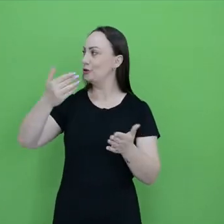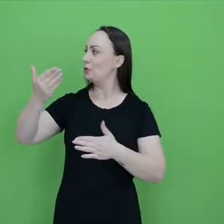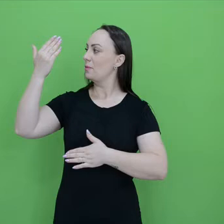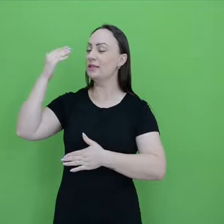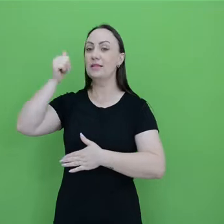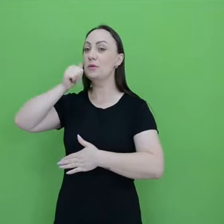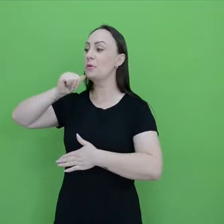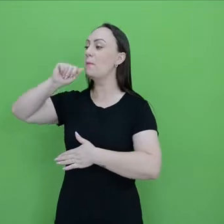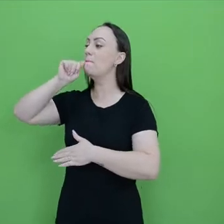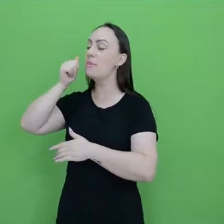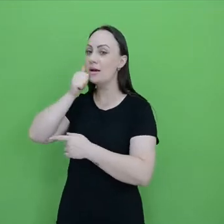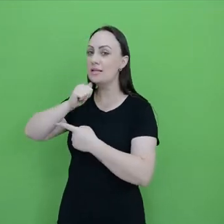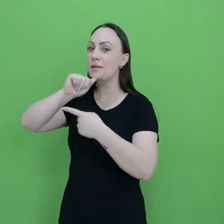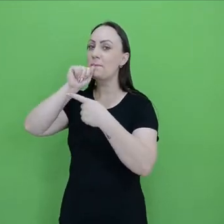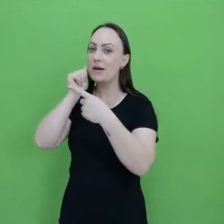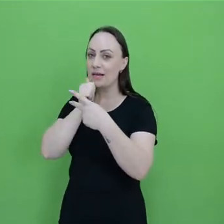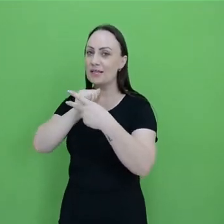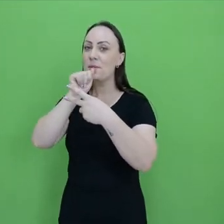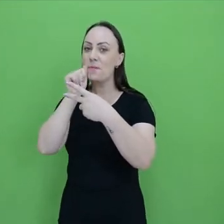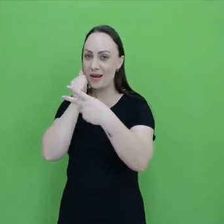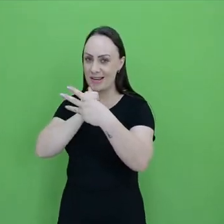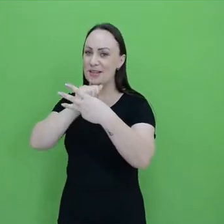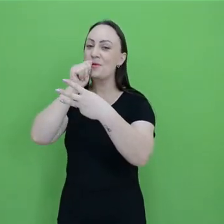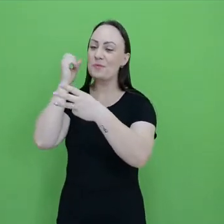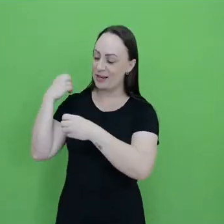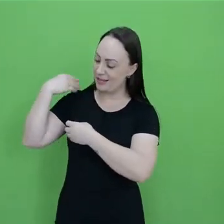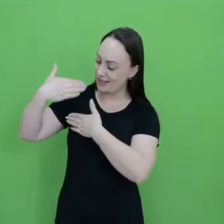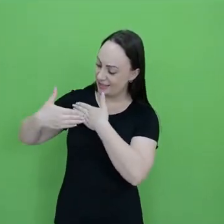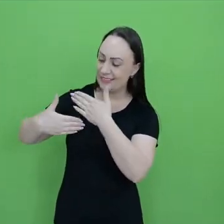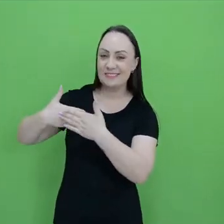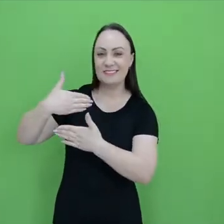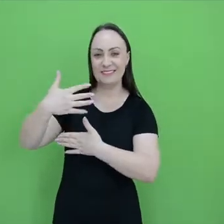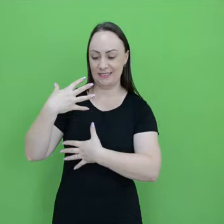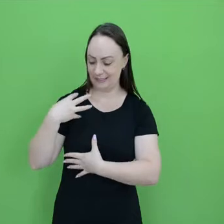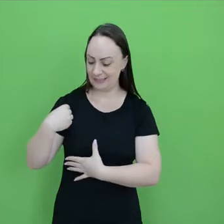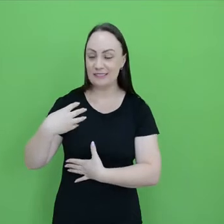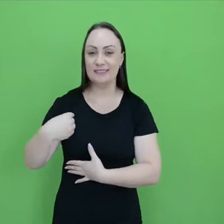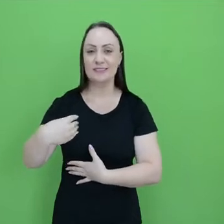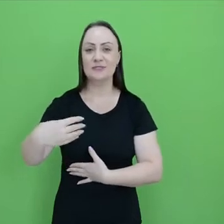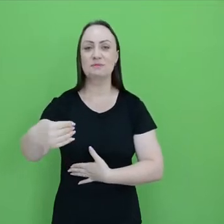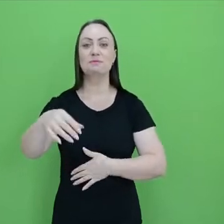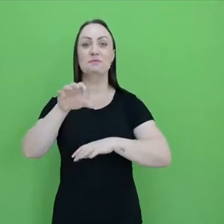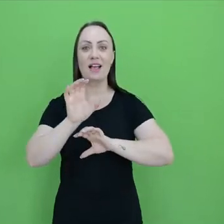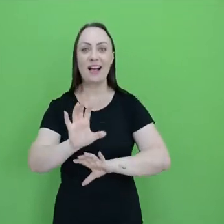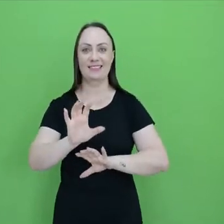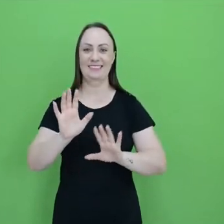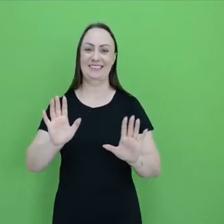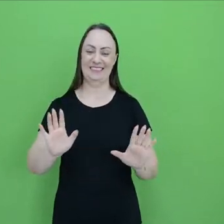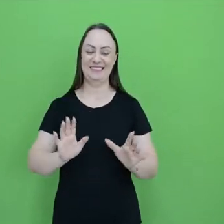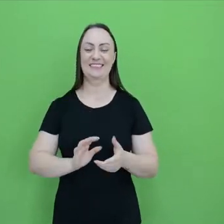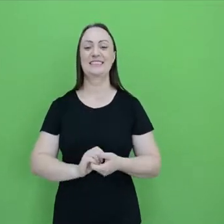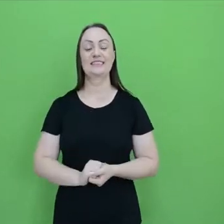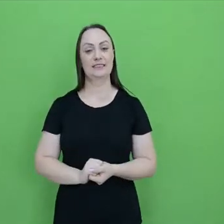mãe, que aprendeu com a mãe dela, que aprendeu com a mãe dela, que aprendeu com a mãe dela e assim por